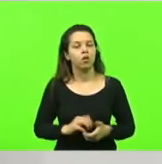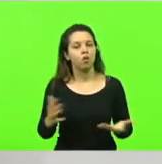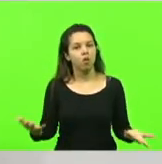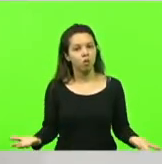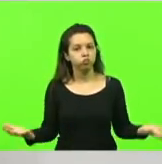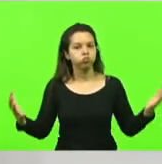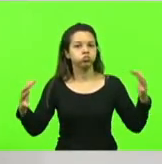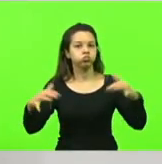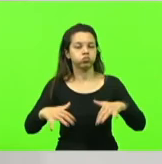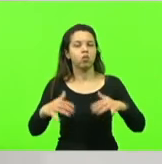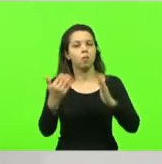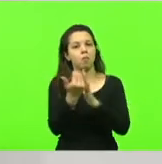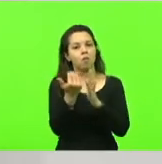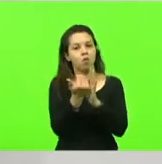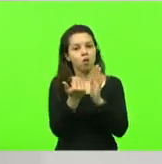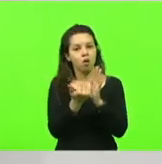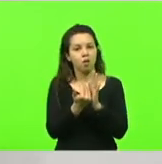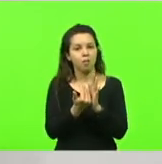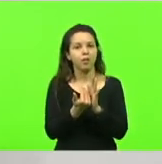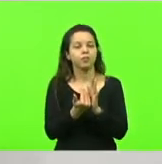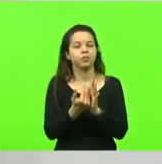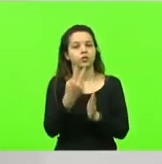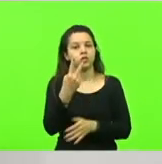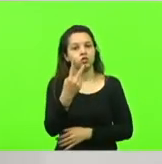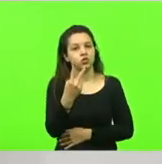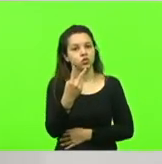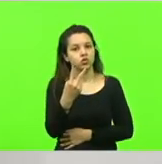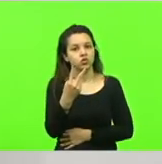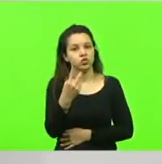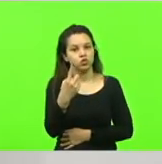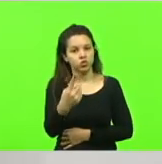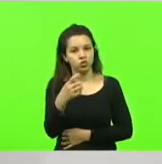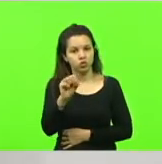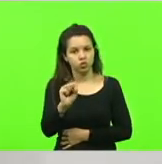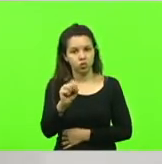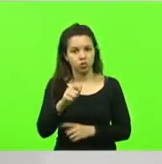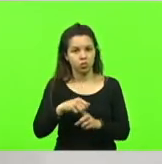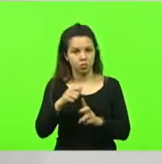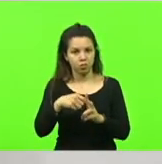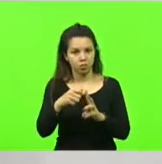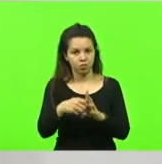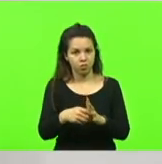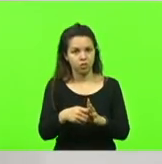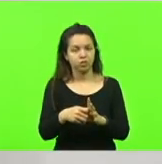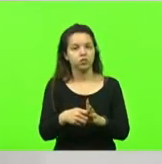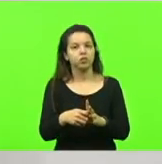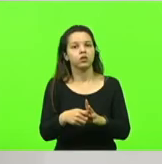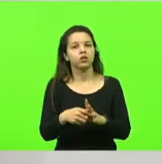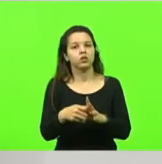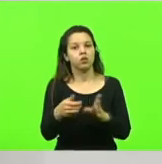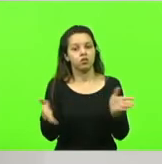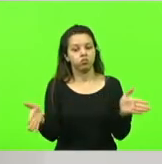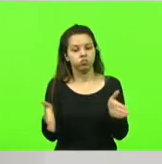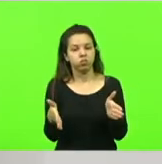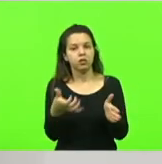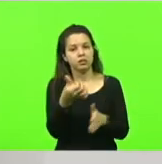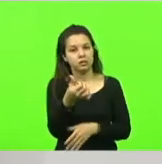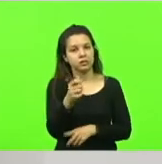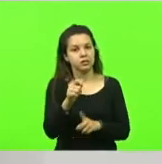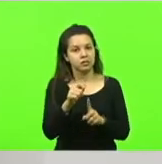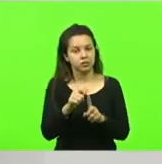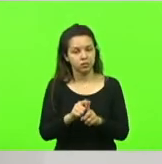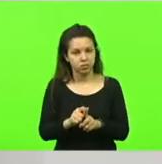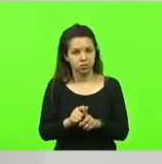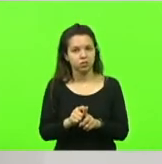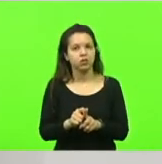um programa de 18 meses em 6, para realizar 40 mil procedimentos no Estado. Mesmo